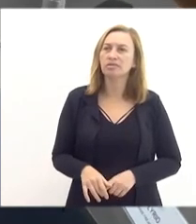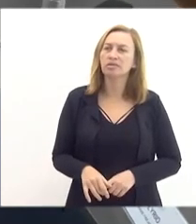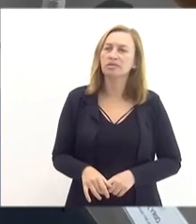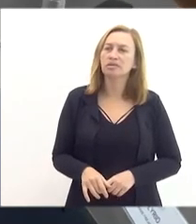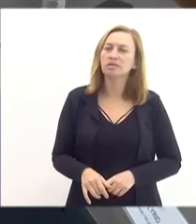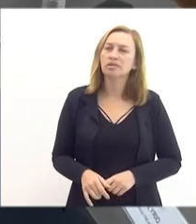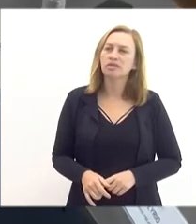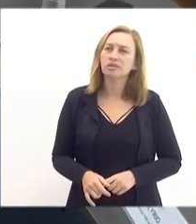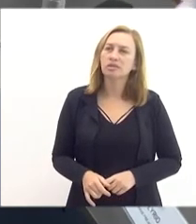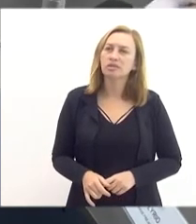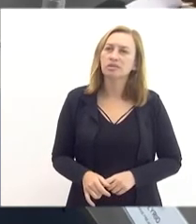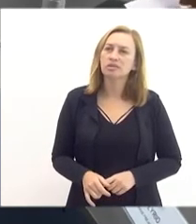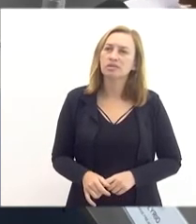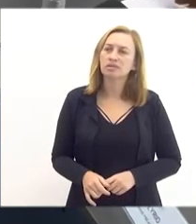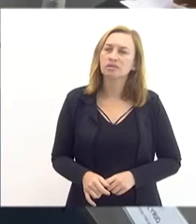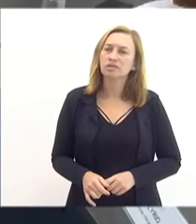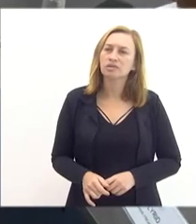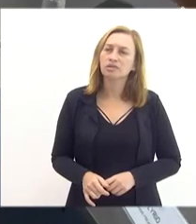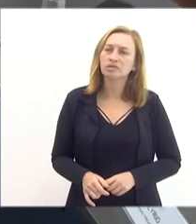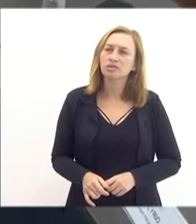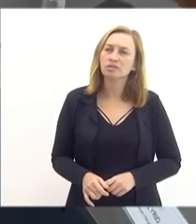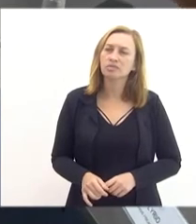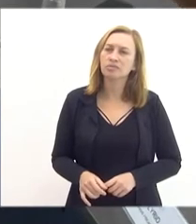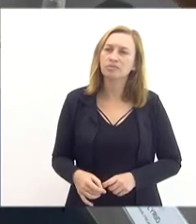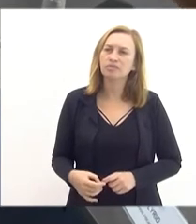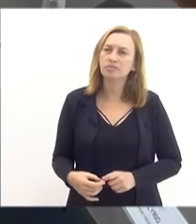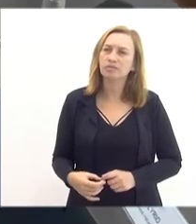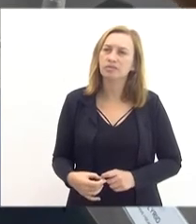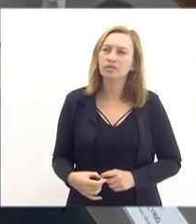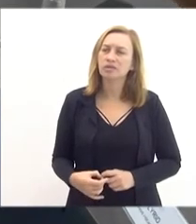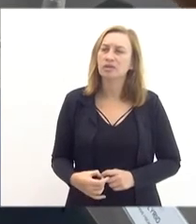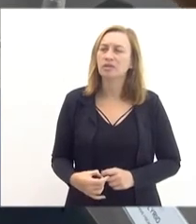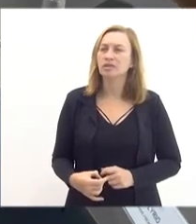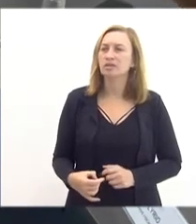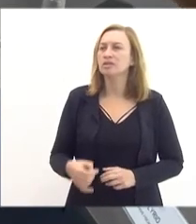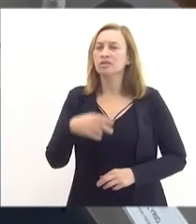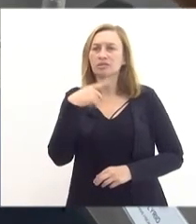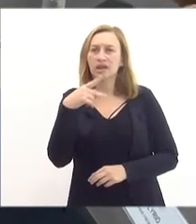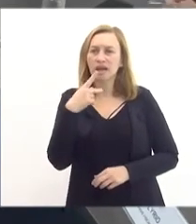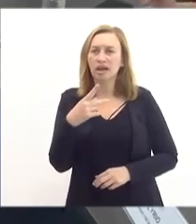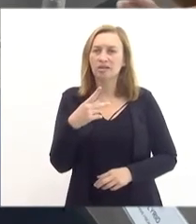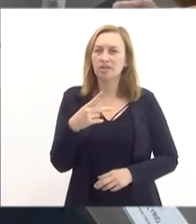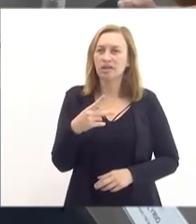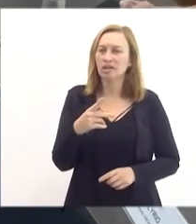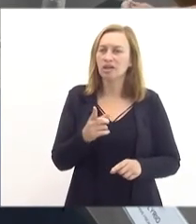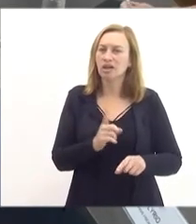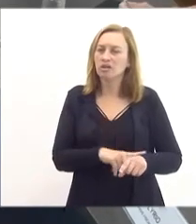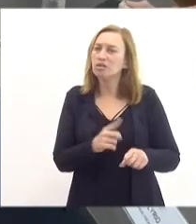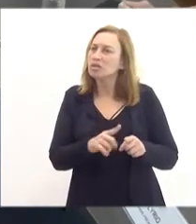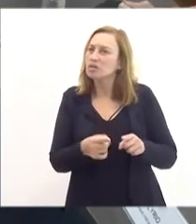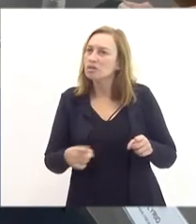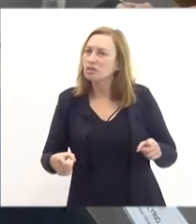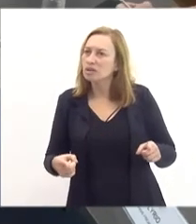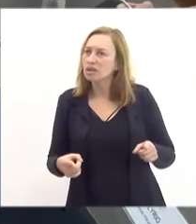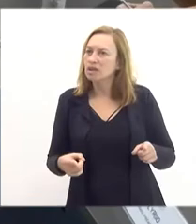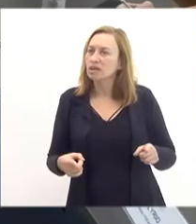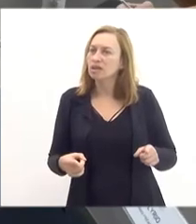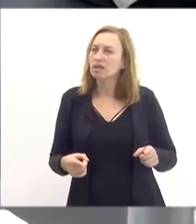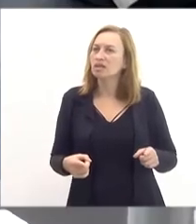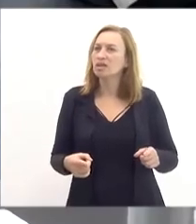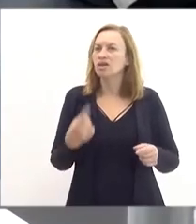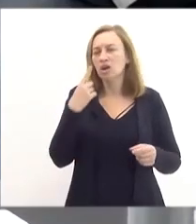as emendas e estava, quando a gente falava de rentabilidade a longo prazo, eu enxergava a necessidade ali